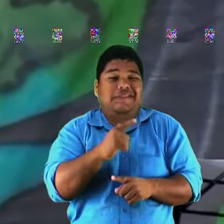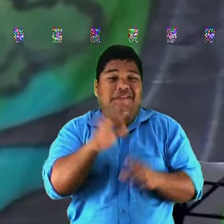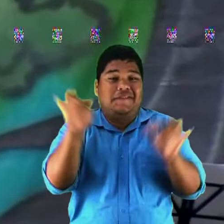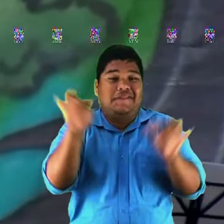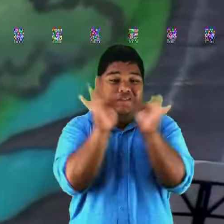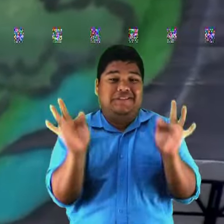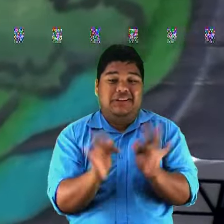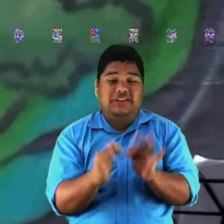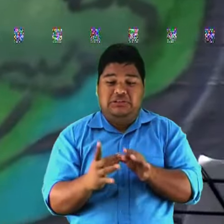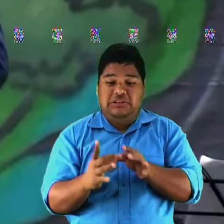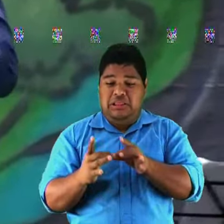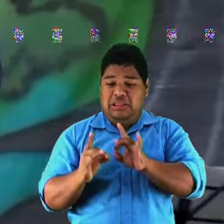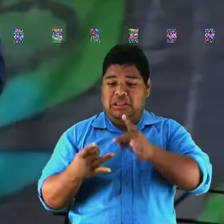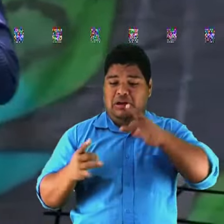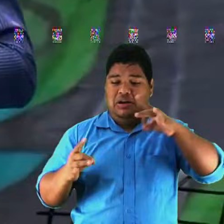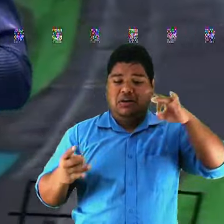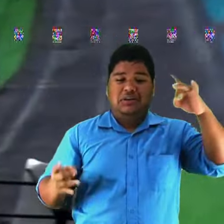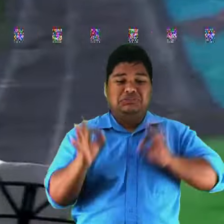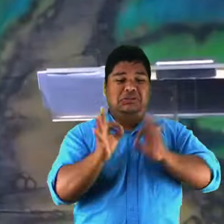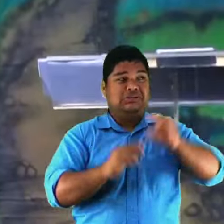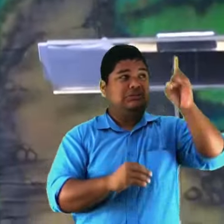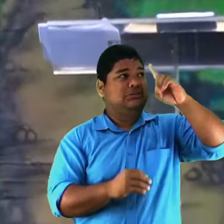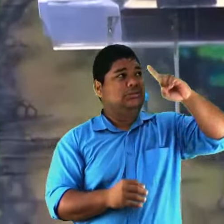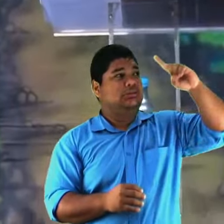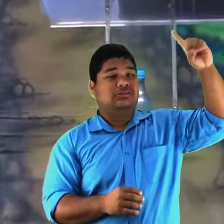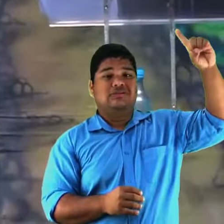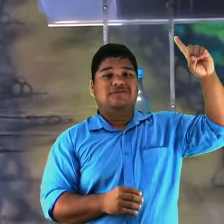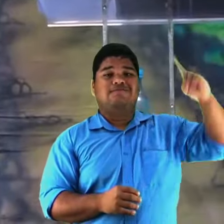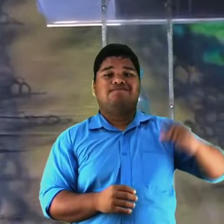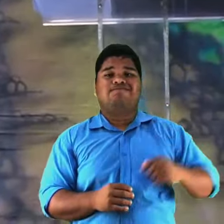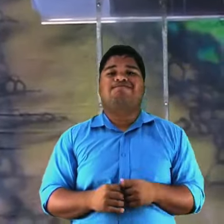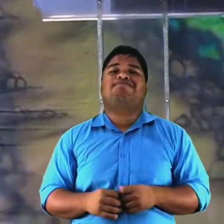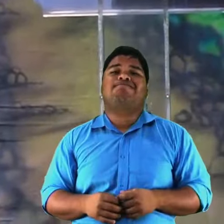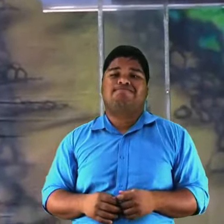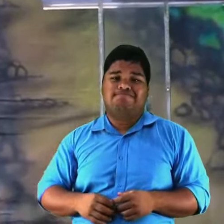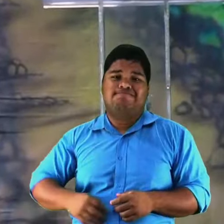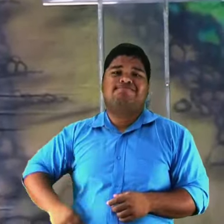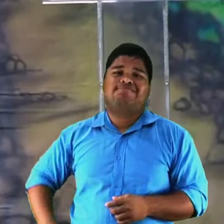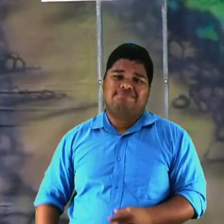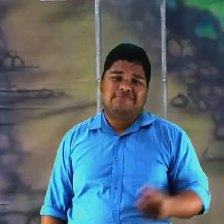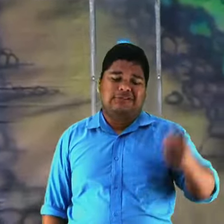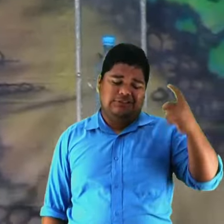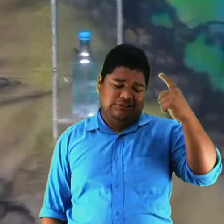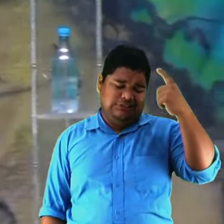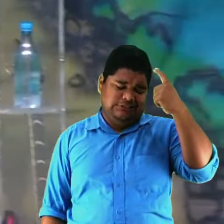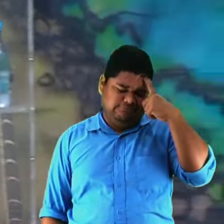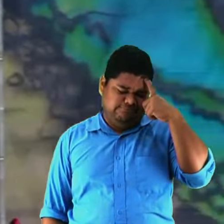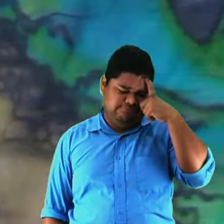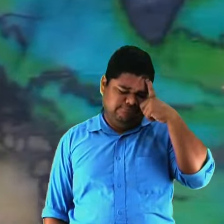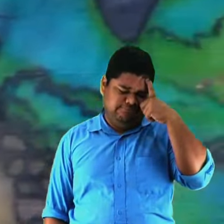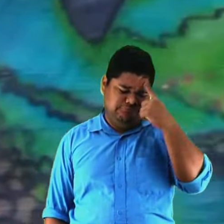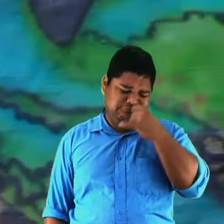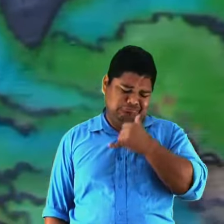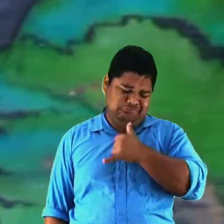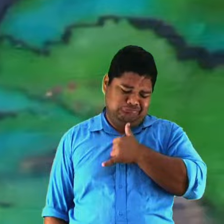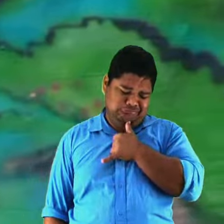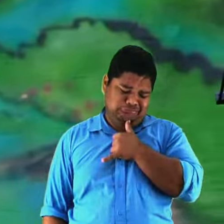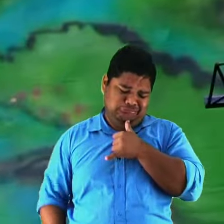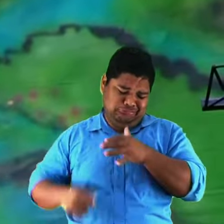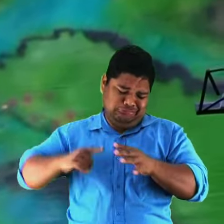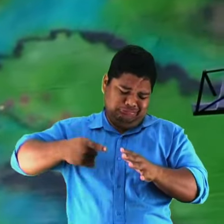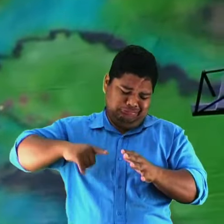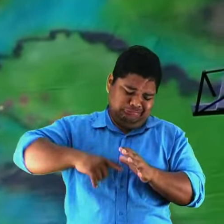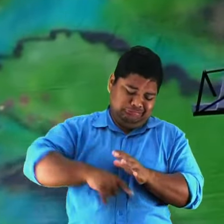longe dos propósitos de Deus. Há frustrações, há tristezas